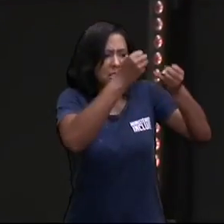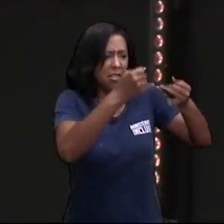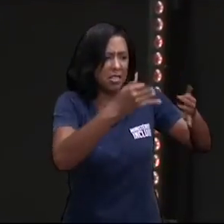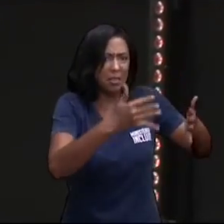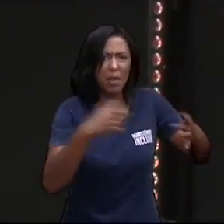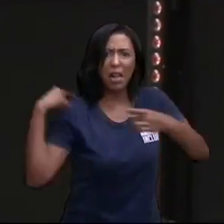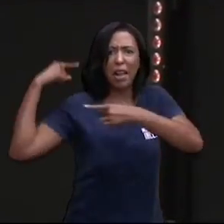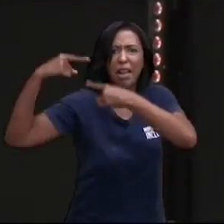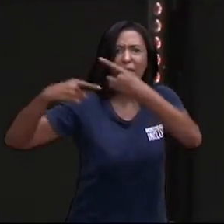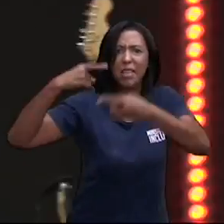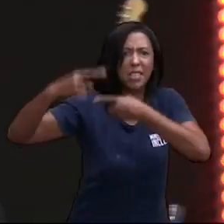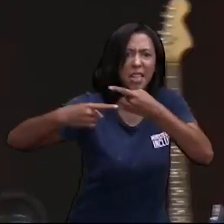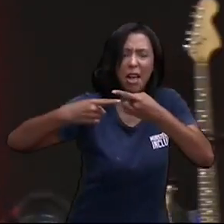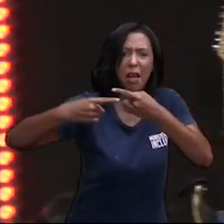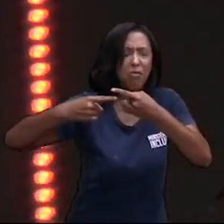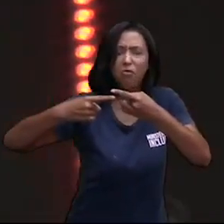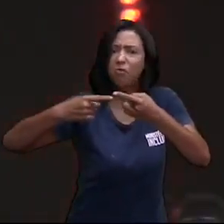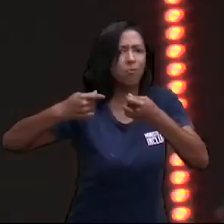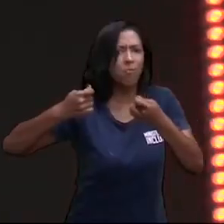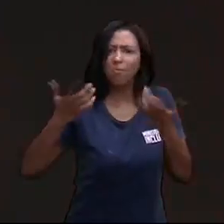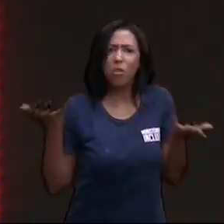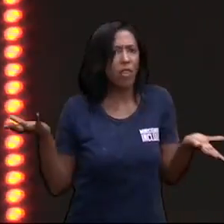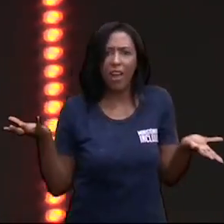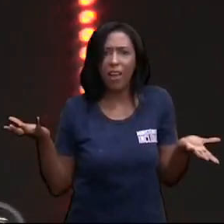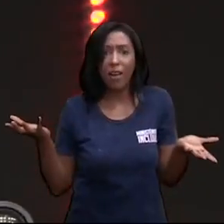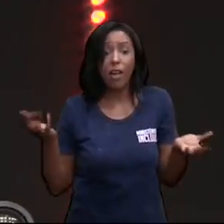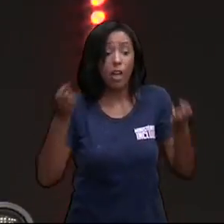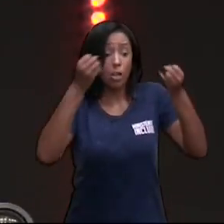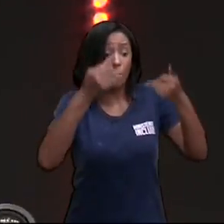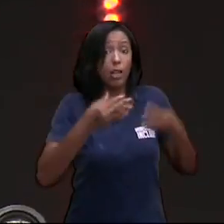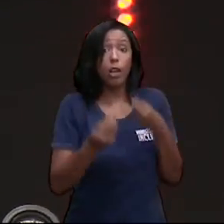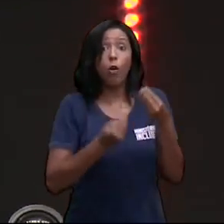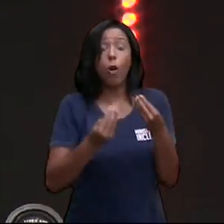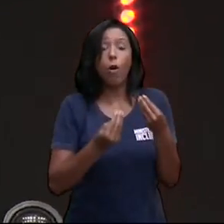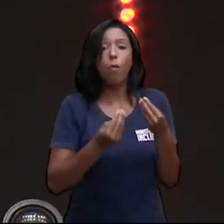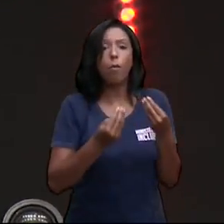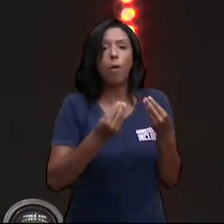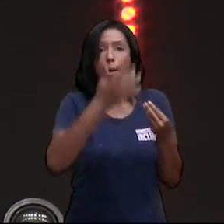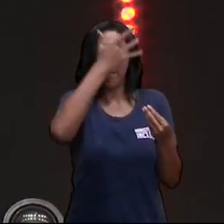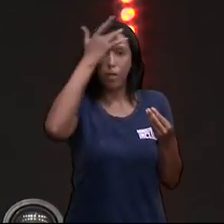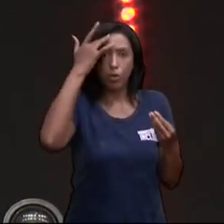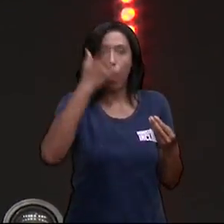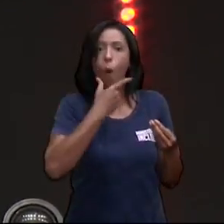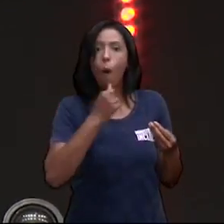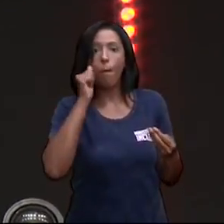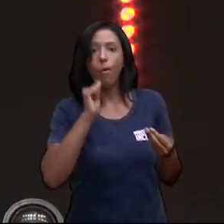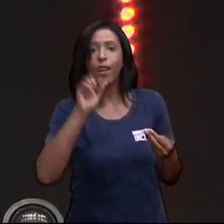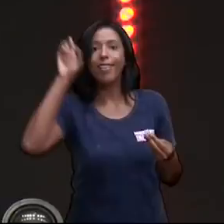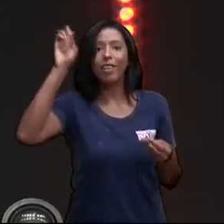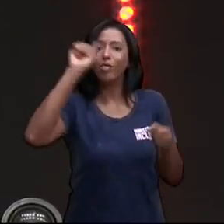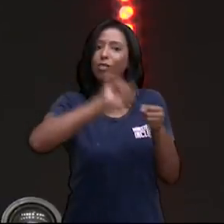evolutiva só tem uma explicação o homem foi feito À imagem e semelhança